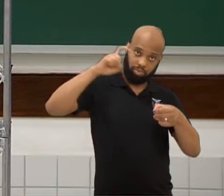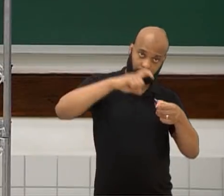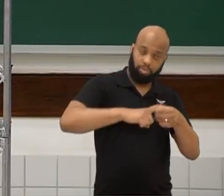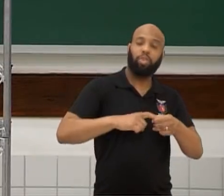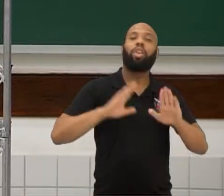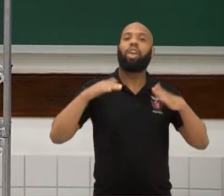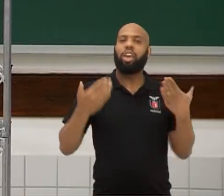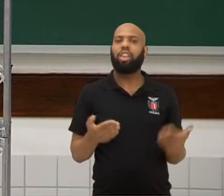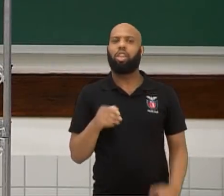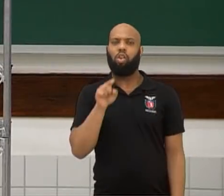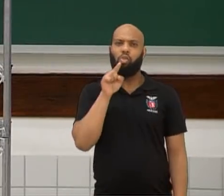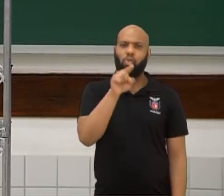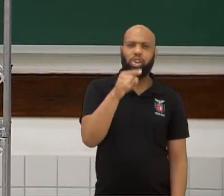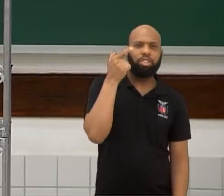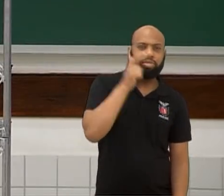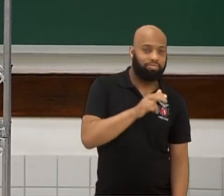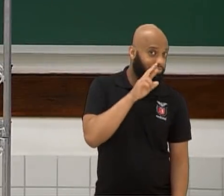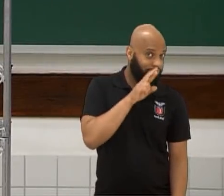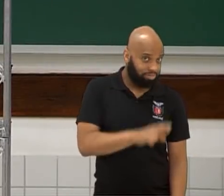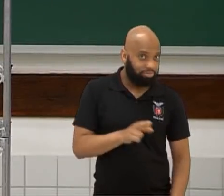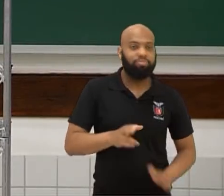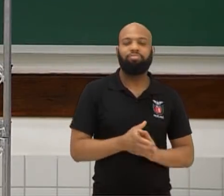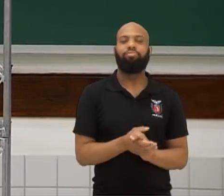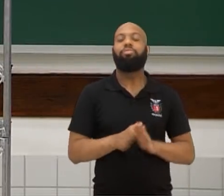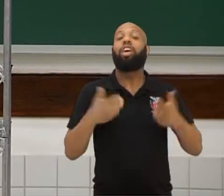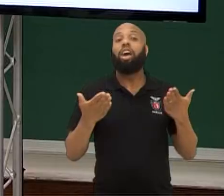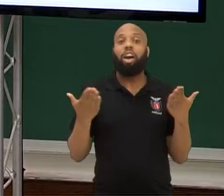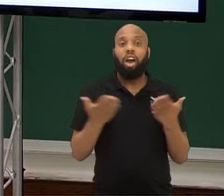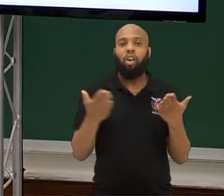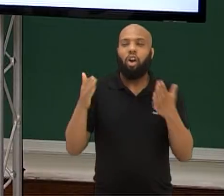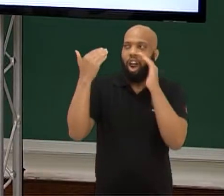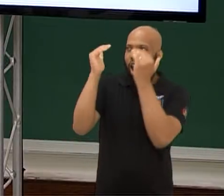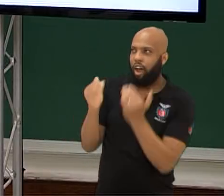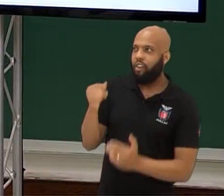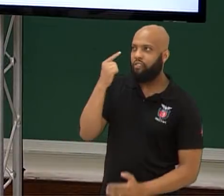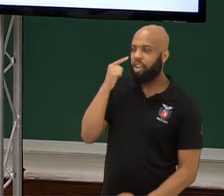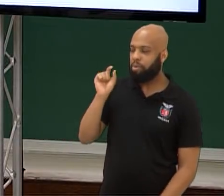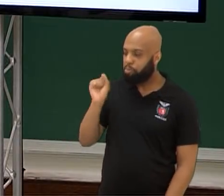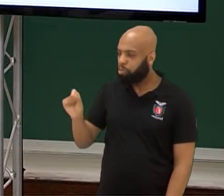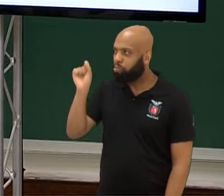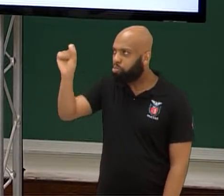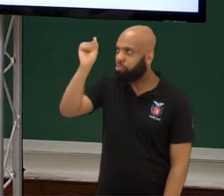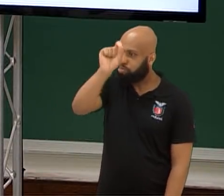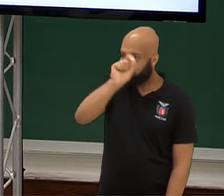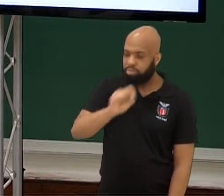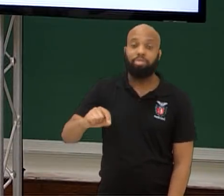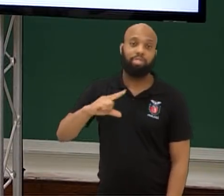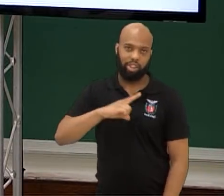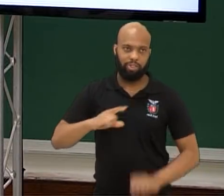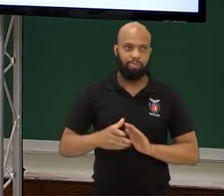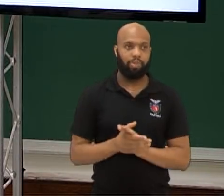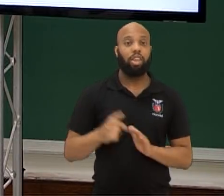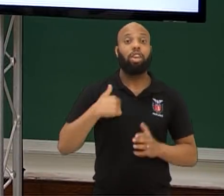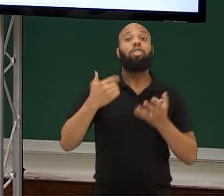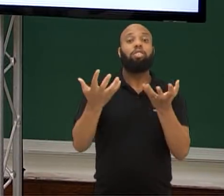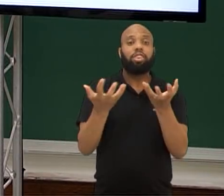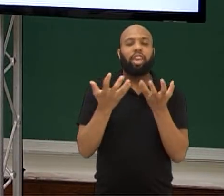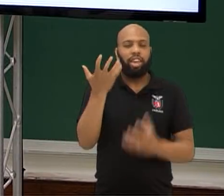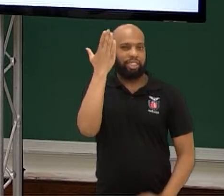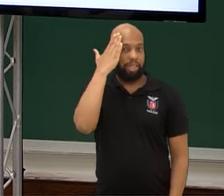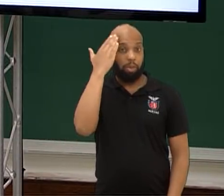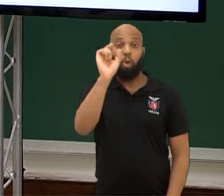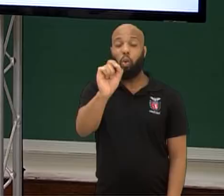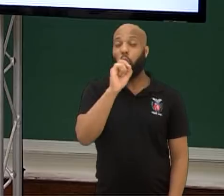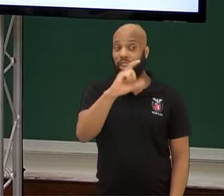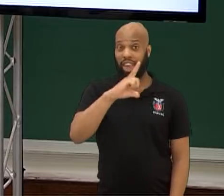voltamos. E aí, resolveram? Então, vamos analisar os pontos da nossa circunferência. Eu quero saber,